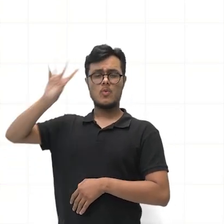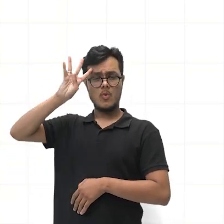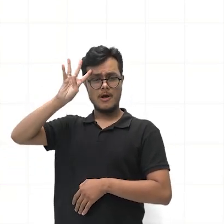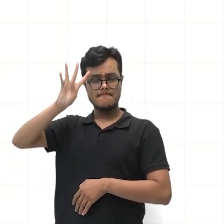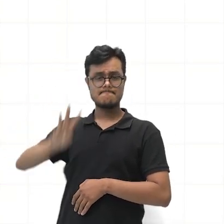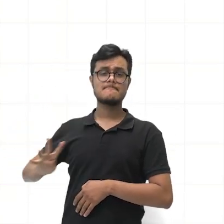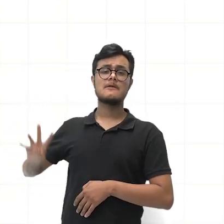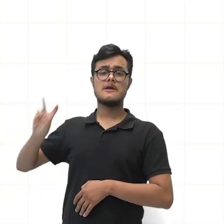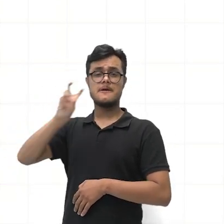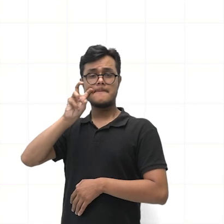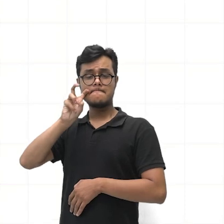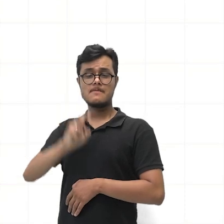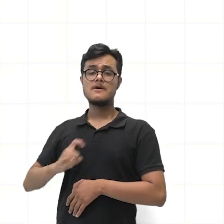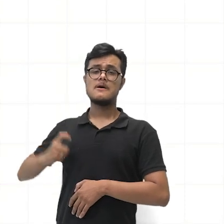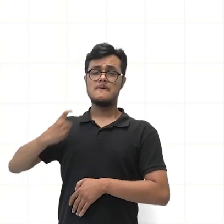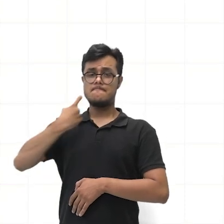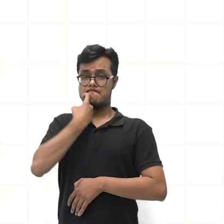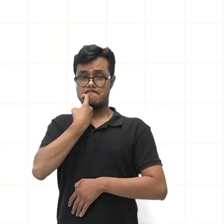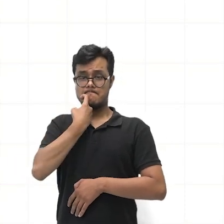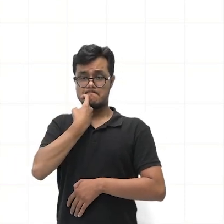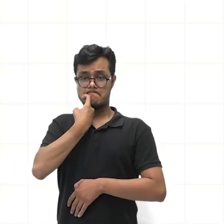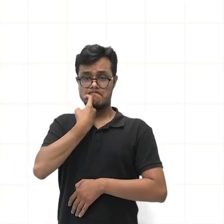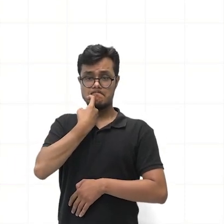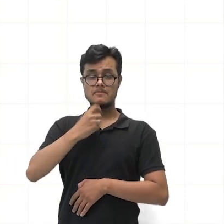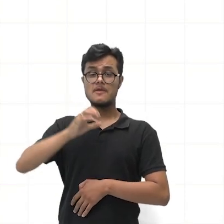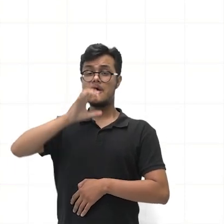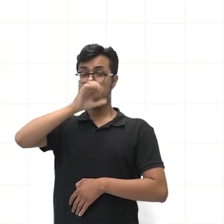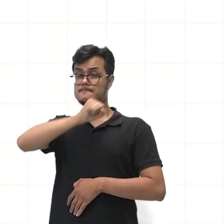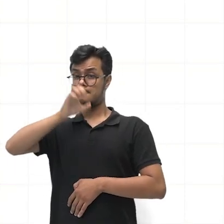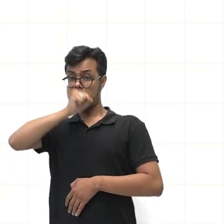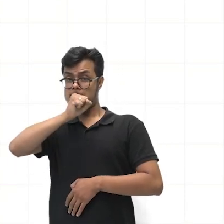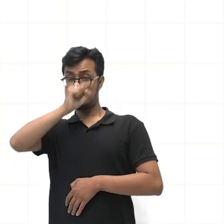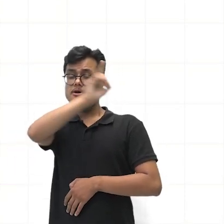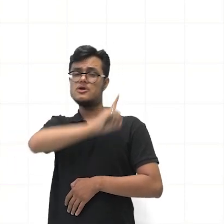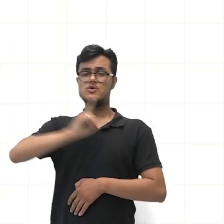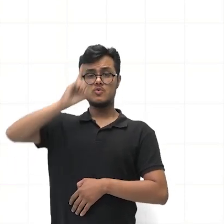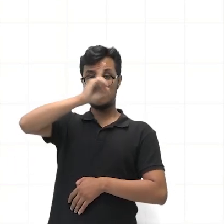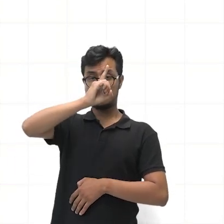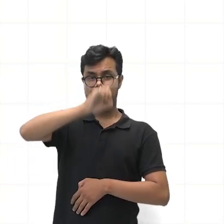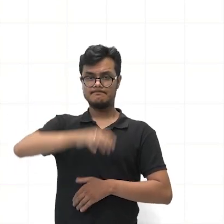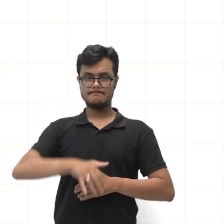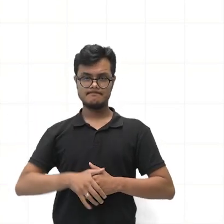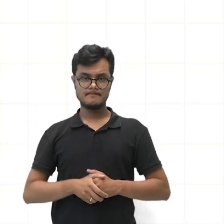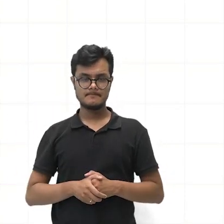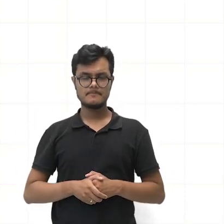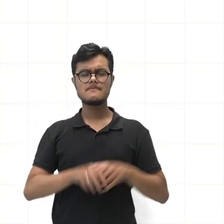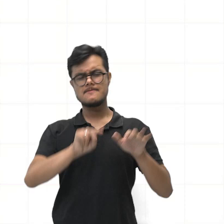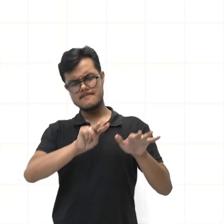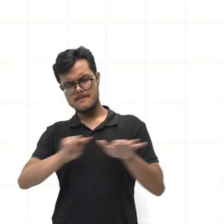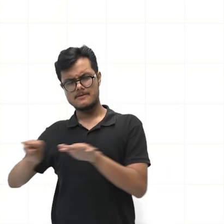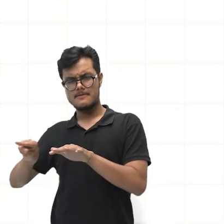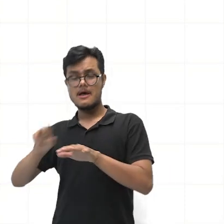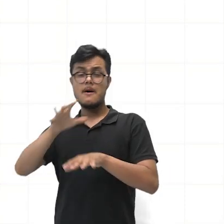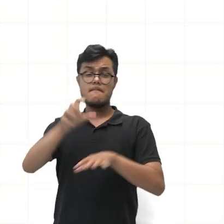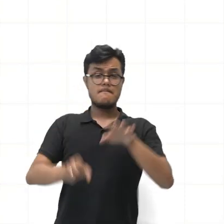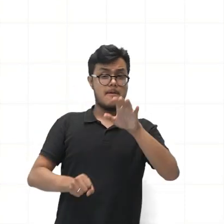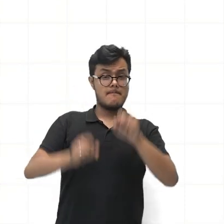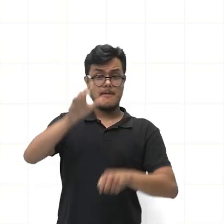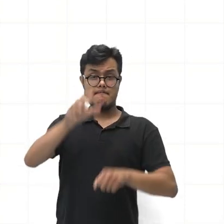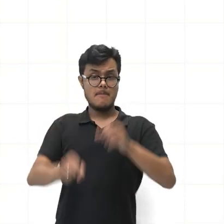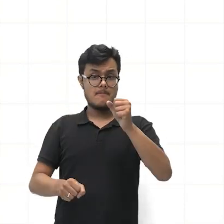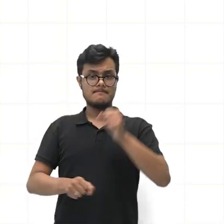quarta, quinta, sexta, sábado e